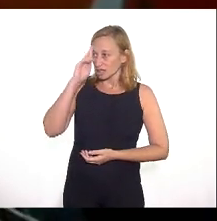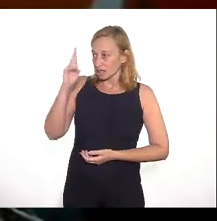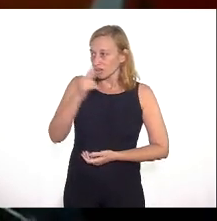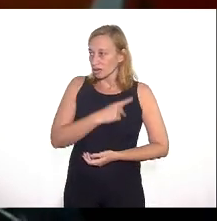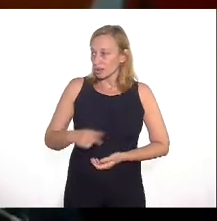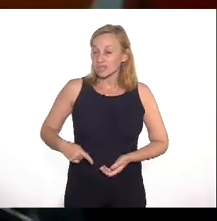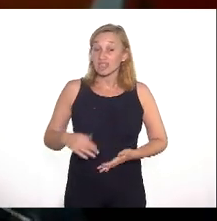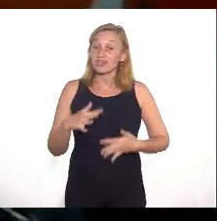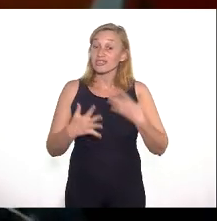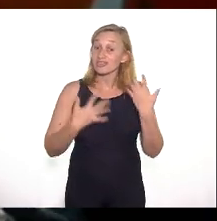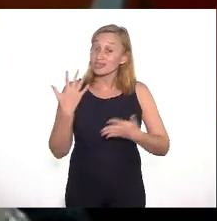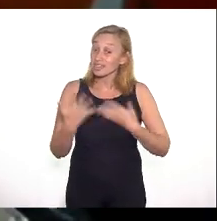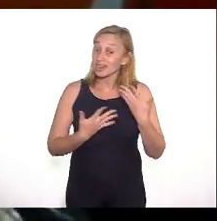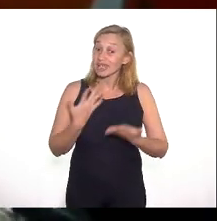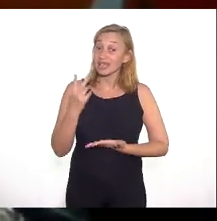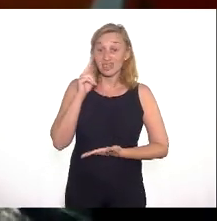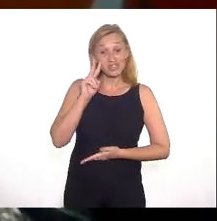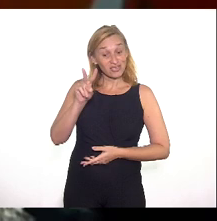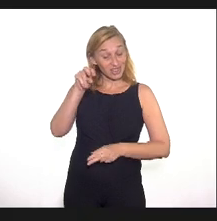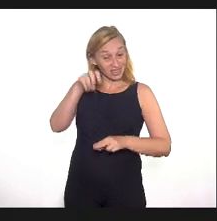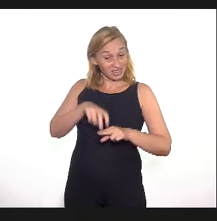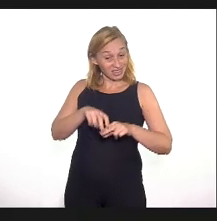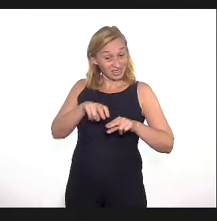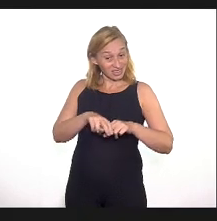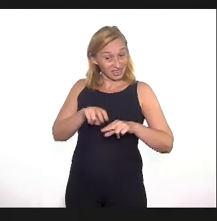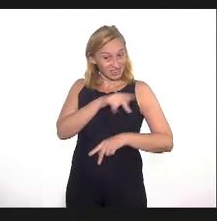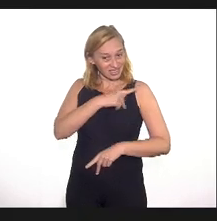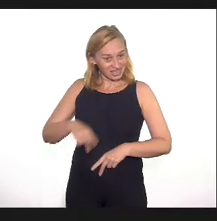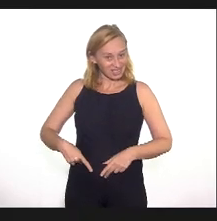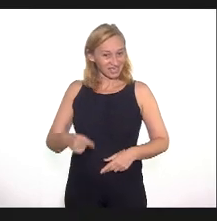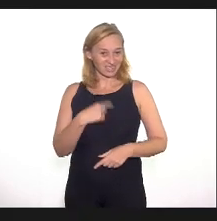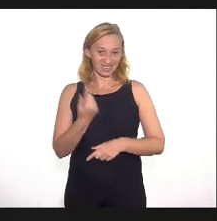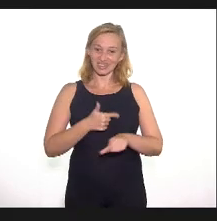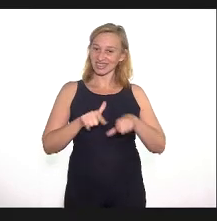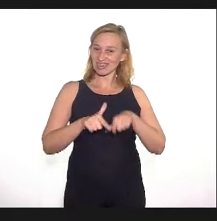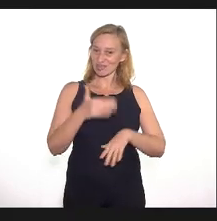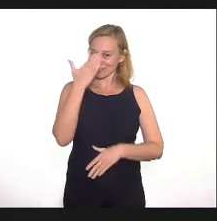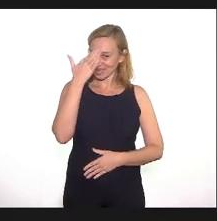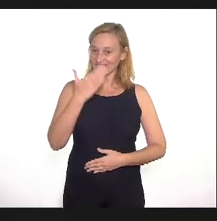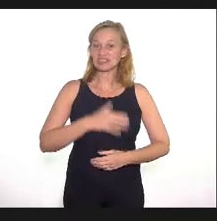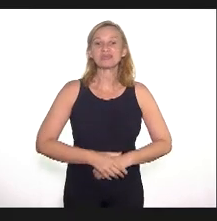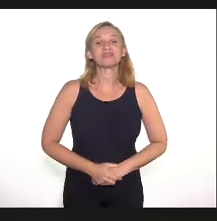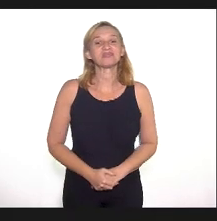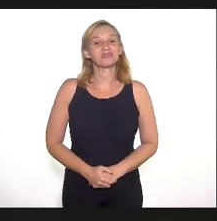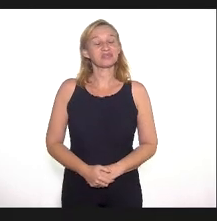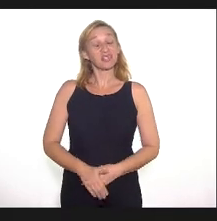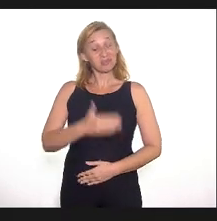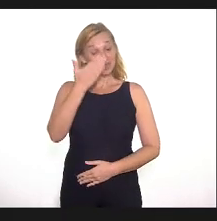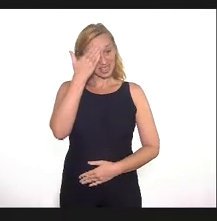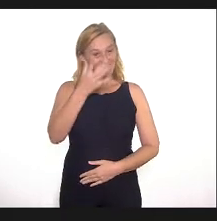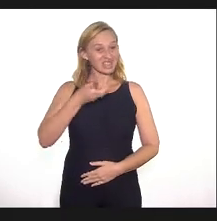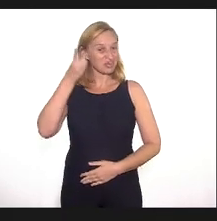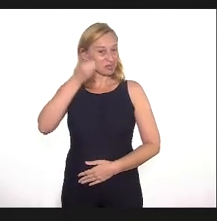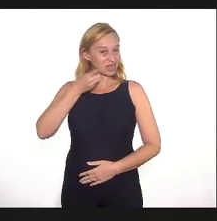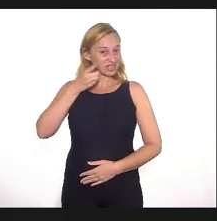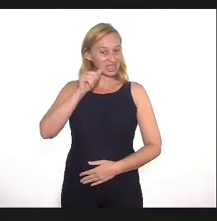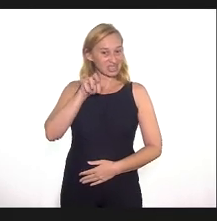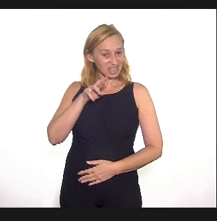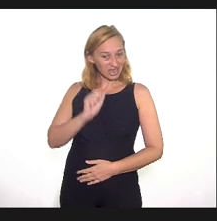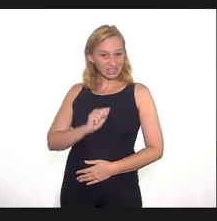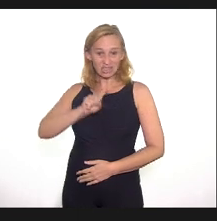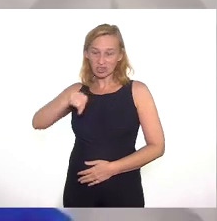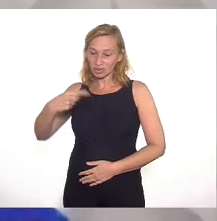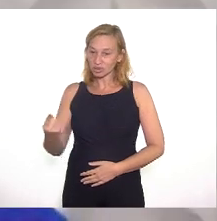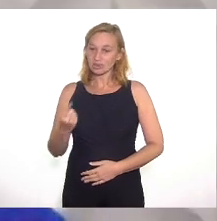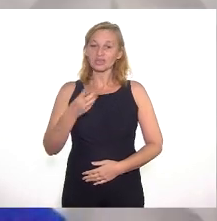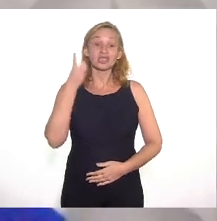muito feliz, como sempre, de vê-la presidindo aqui os nossos trabalhos. Muito obrigada. Obrigada, deputada Adriana. Próximo